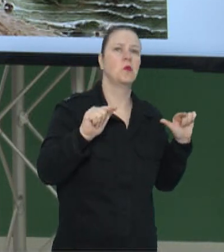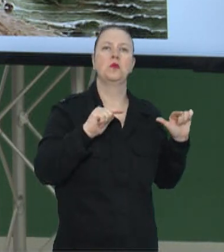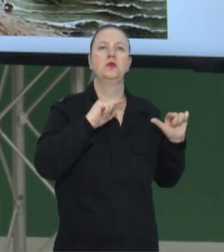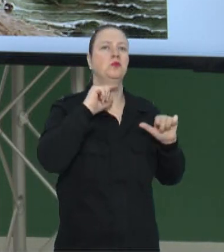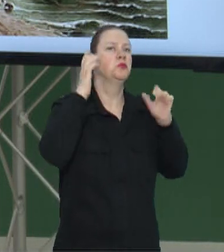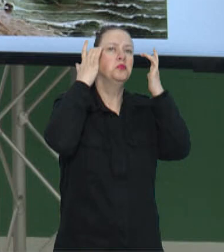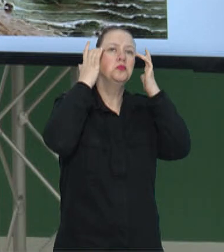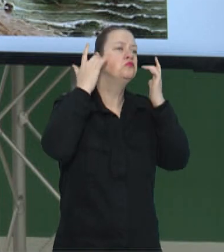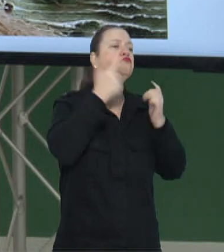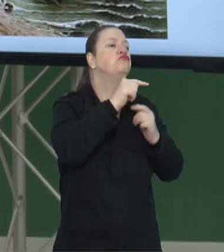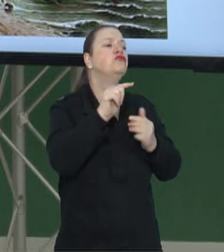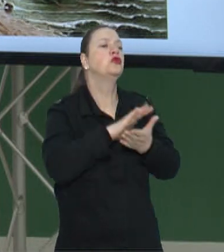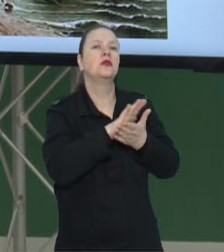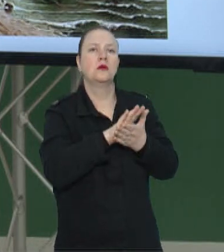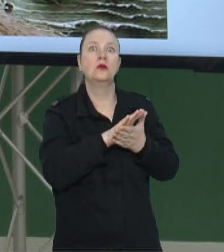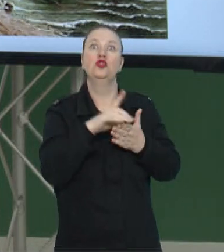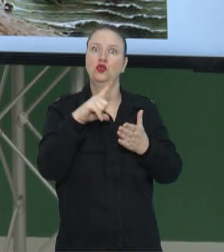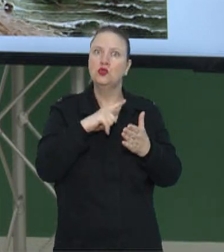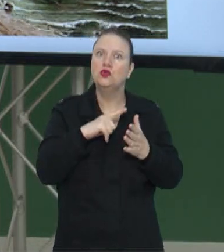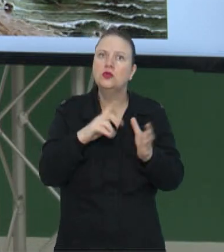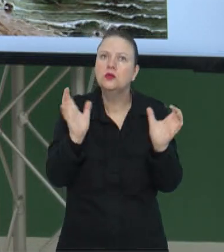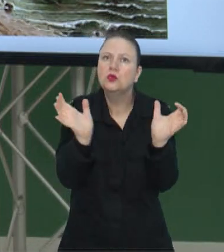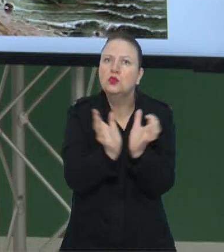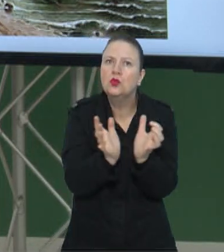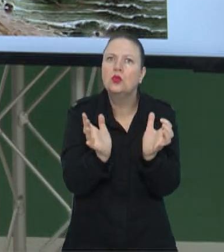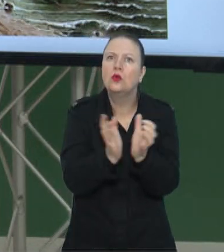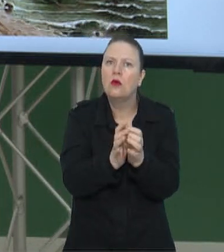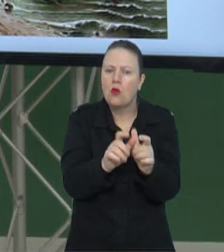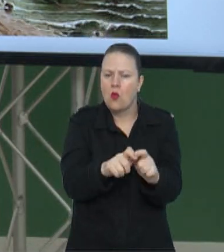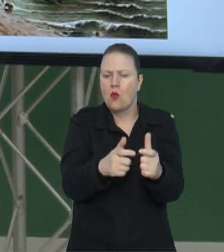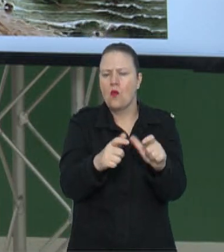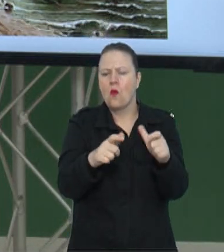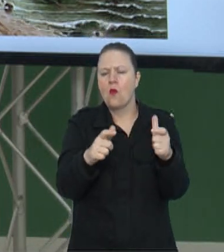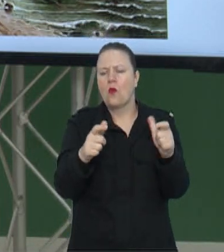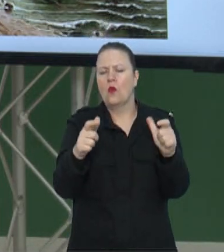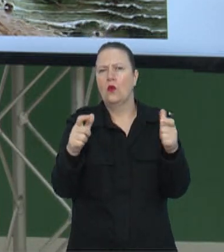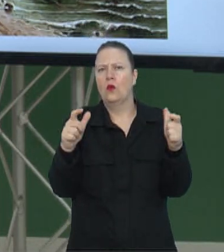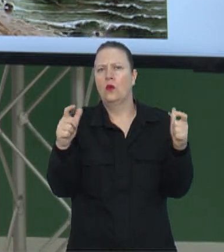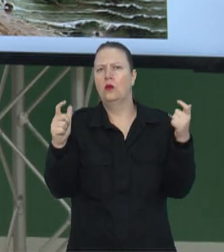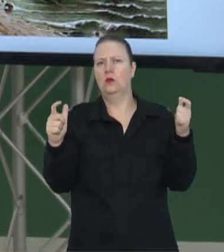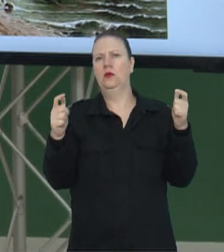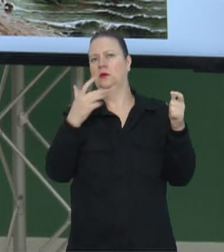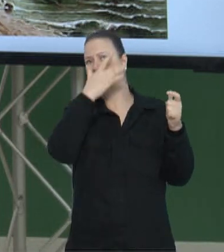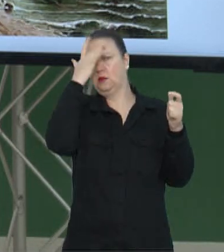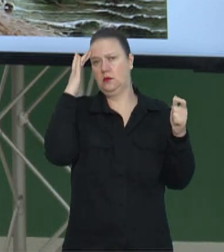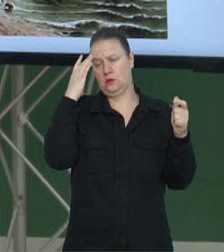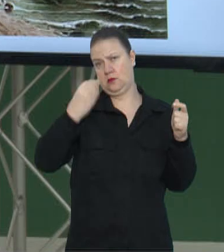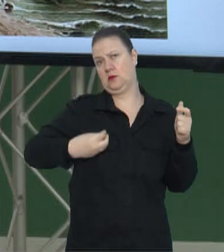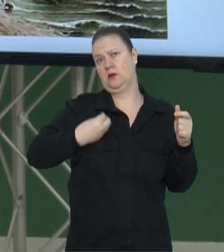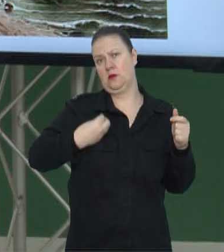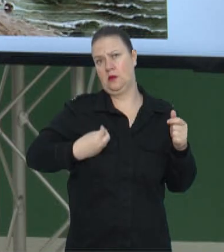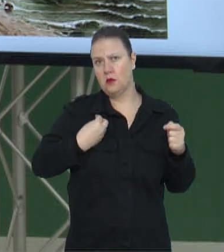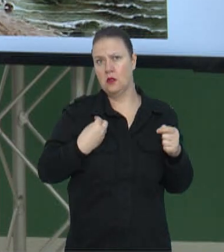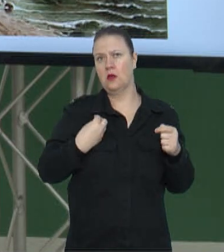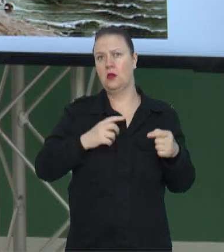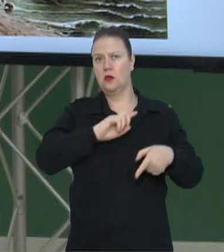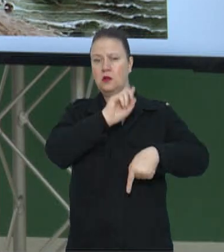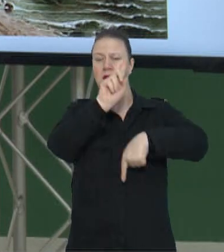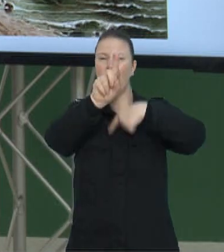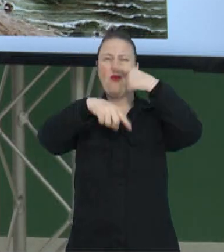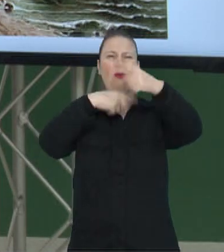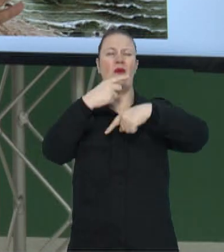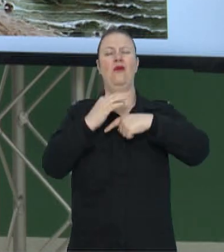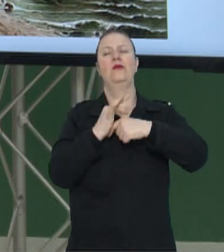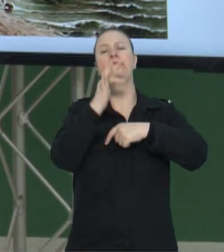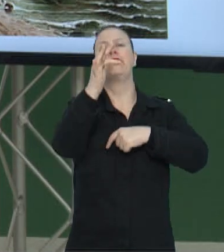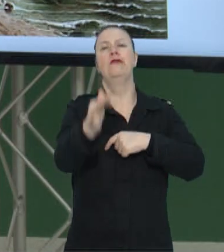tudo. Nós tínhamos grupos de pessoas com grande quantidade aí vivendo em terras que depois foram chamadas de Brasil.